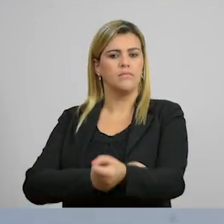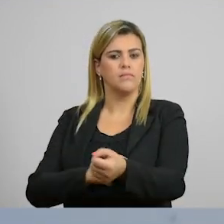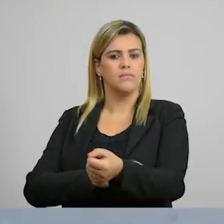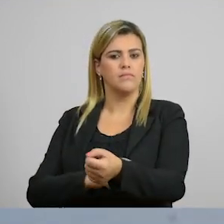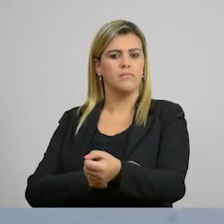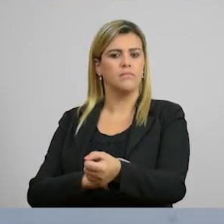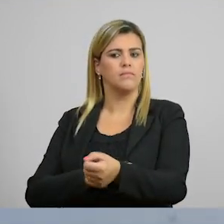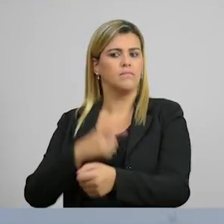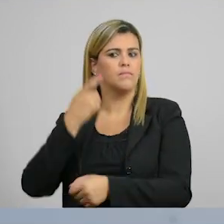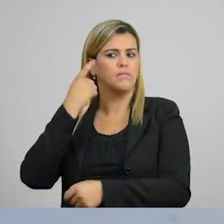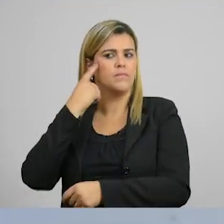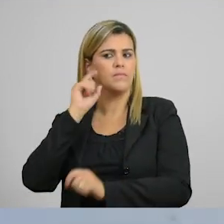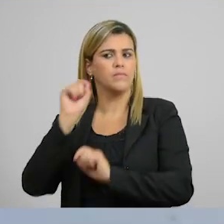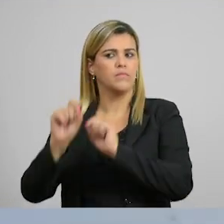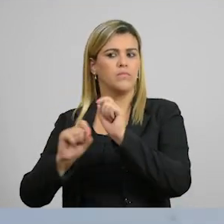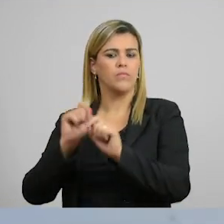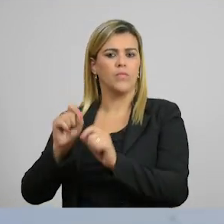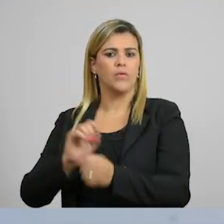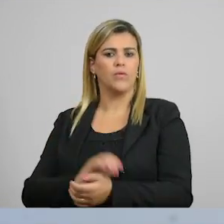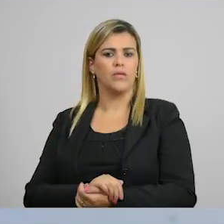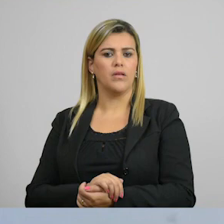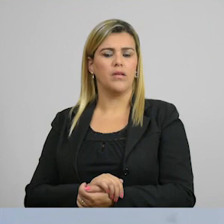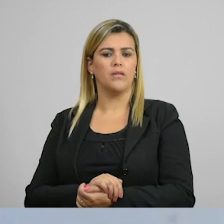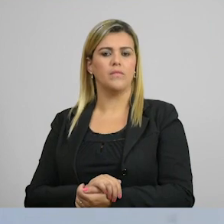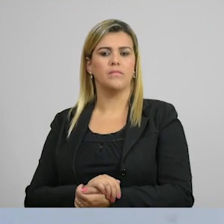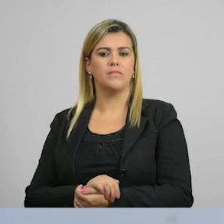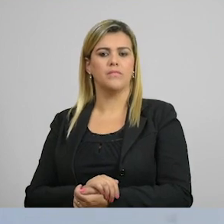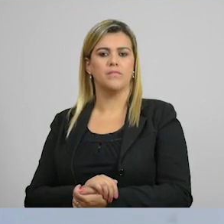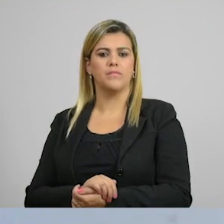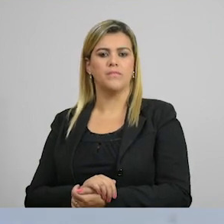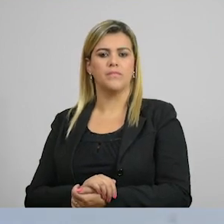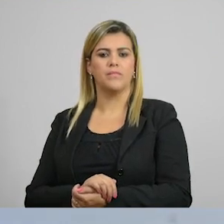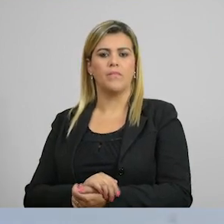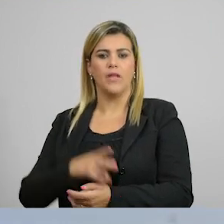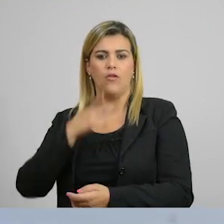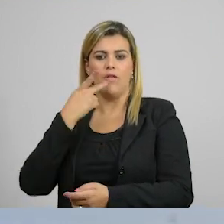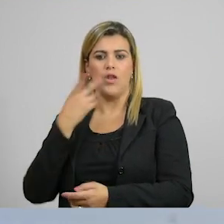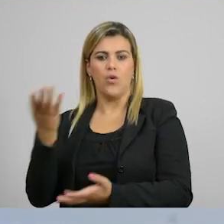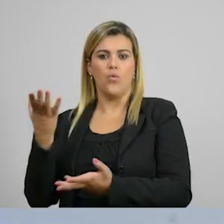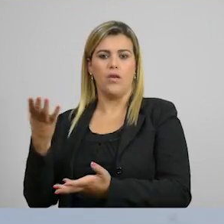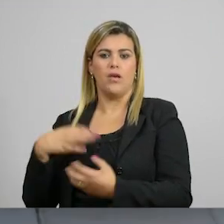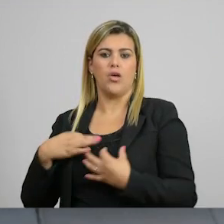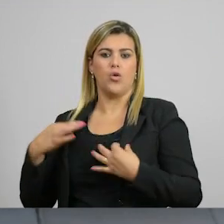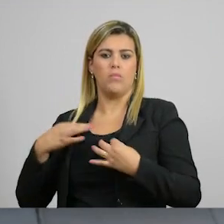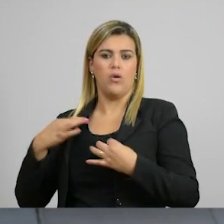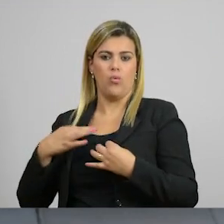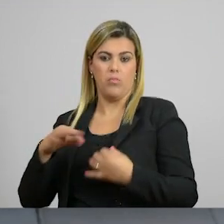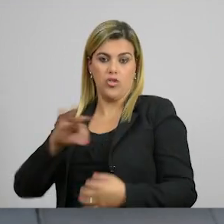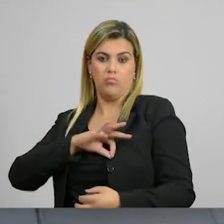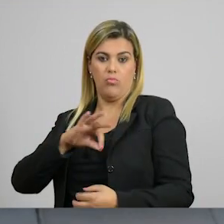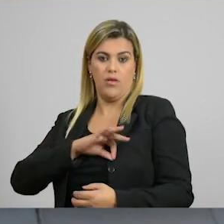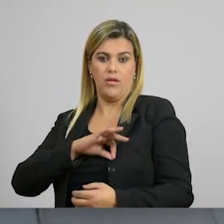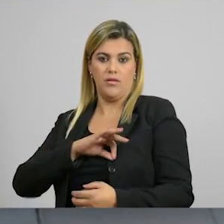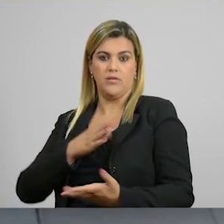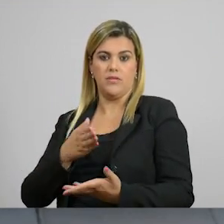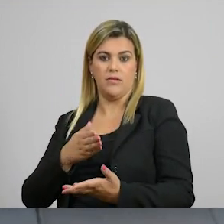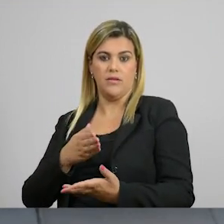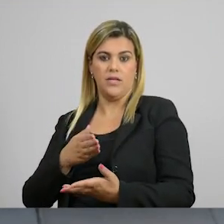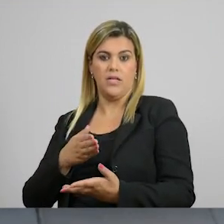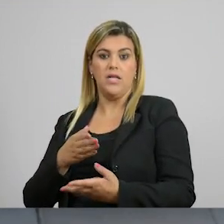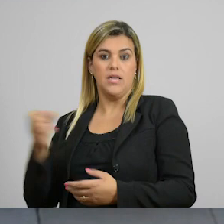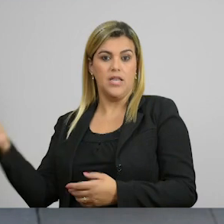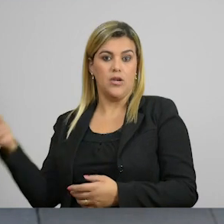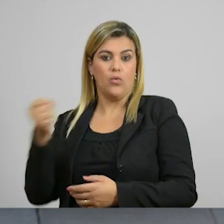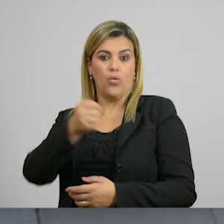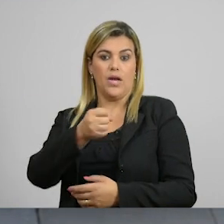clima, nesse pensamento, e solicitei uma roupa para ser policial, que eu fosse incluído dentro